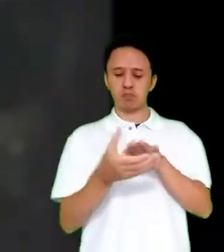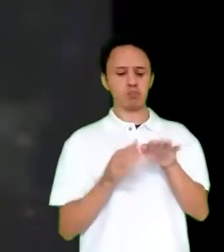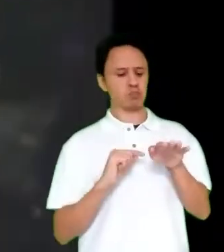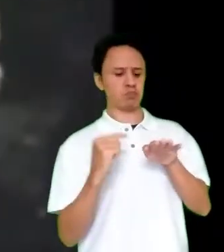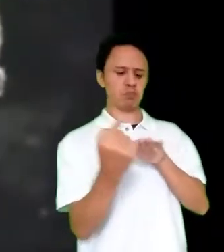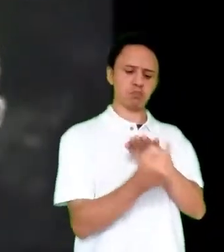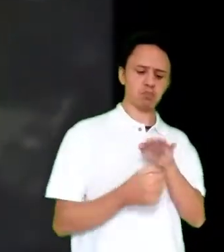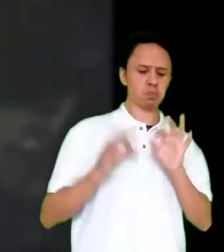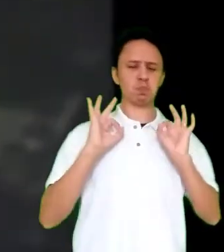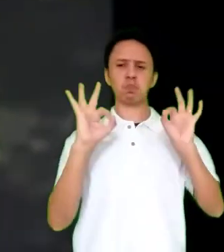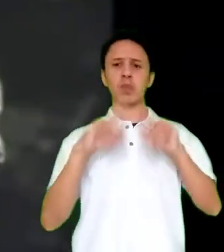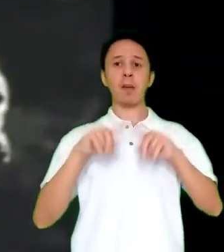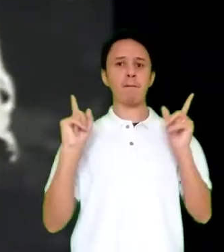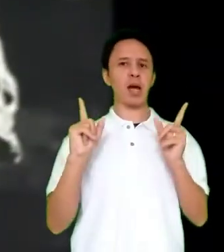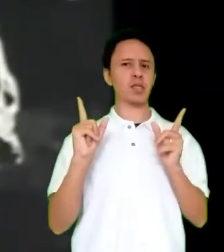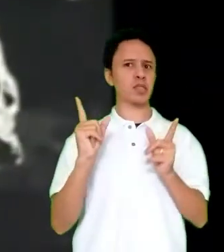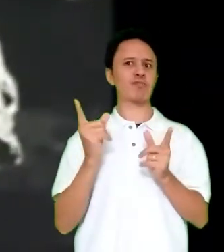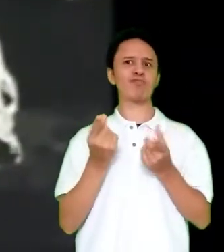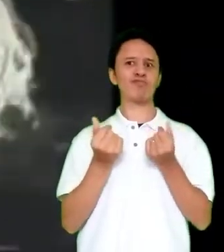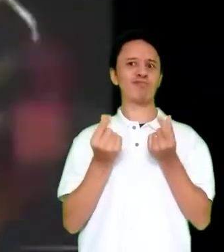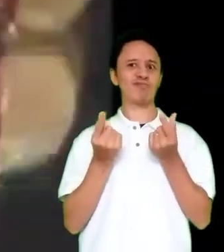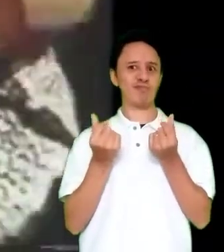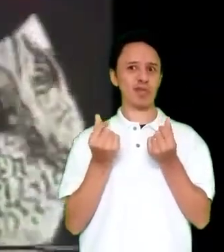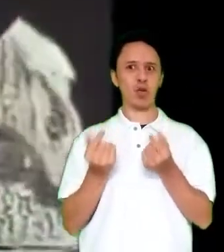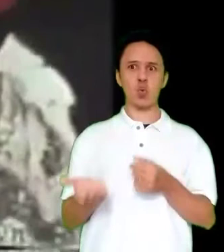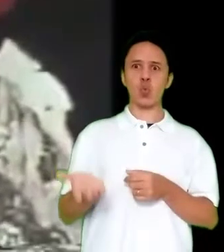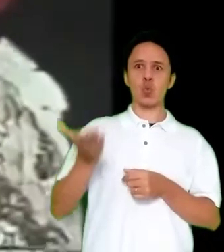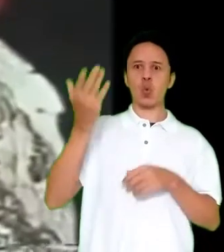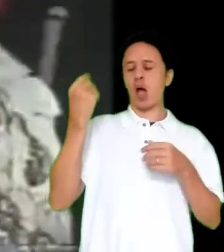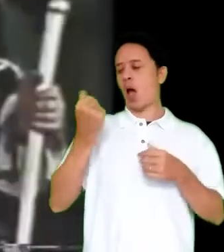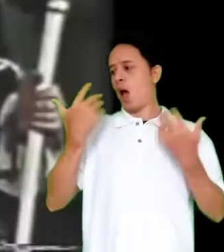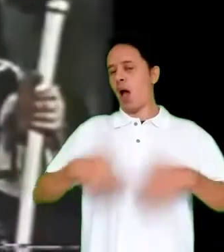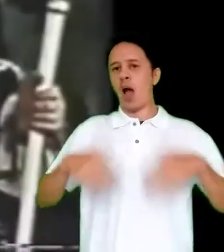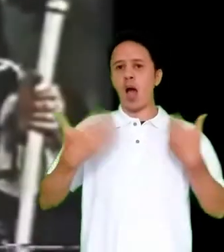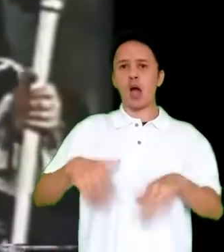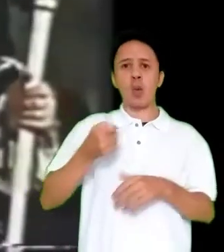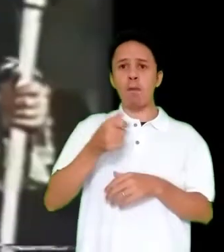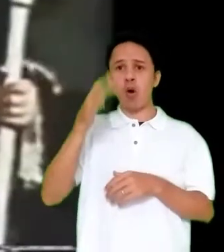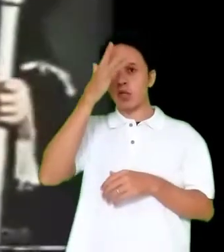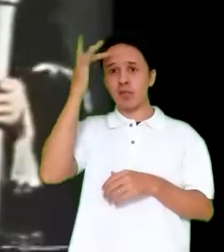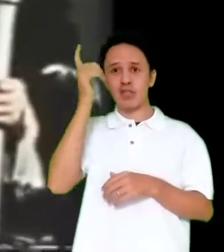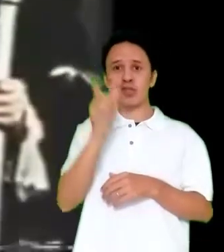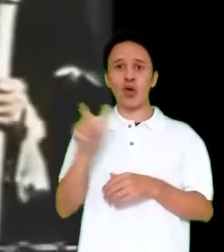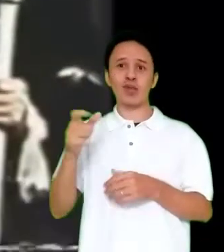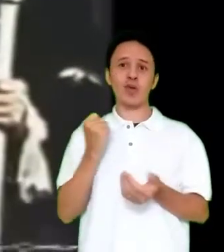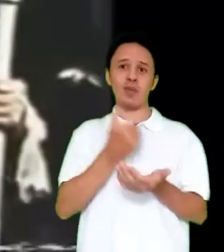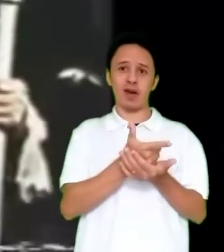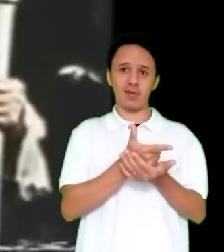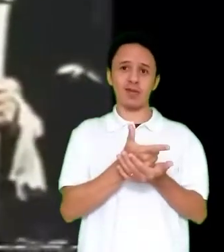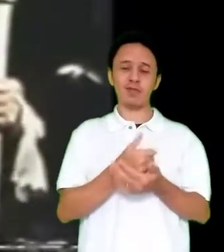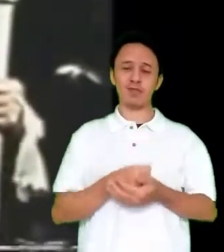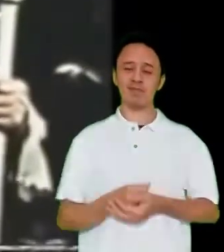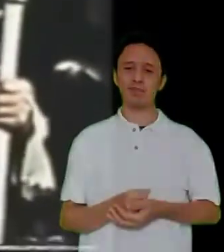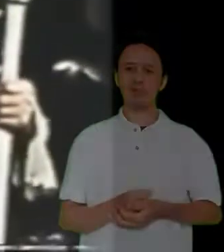O acabamento podia ser excelente, mas o preço do sapato feito à mão era elevado e, consequentemente, poucas pessoas podiam